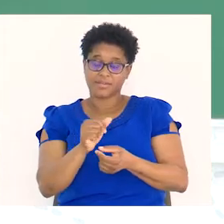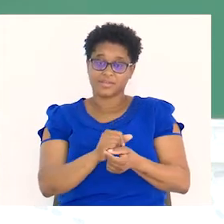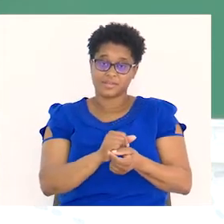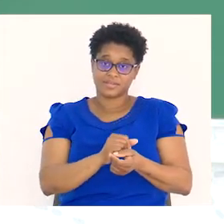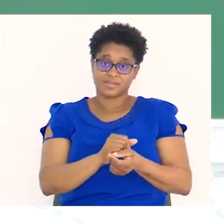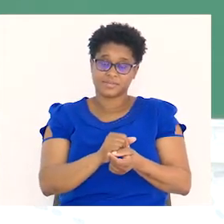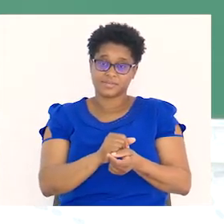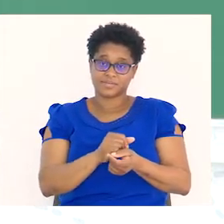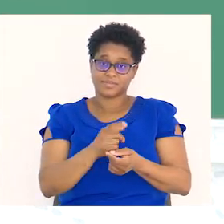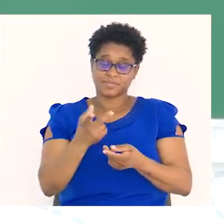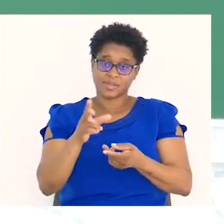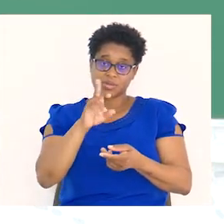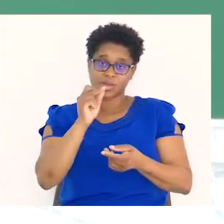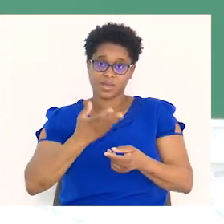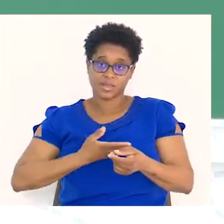une essas